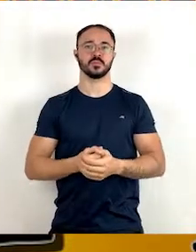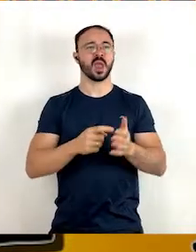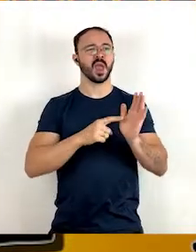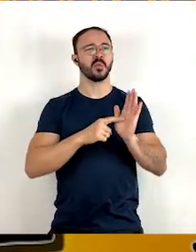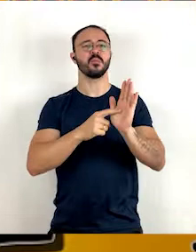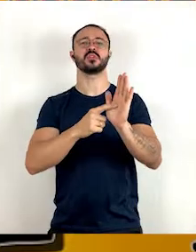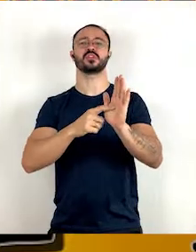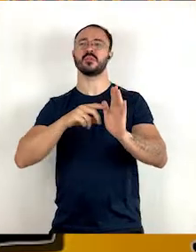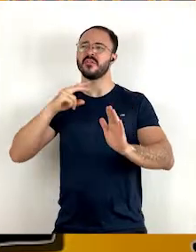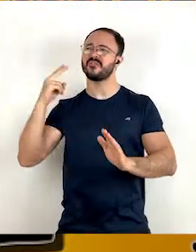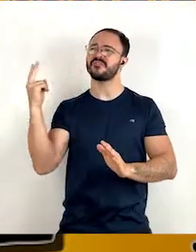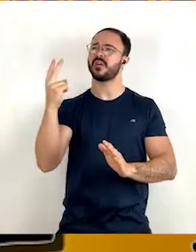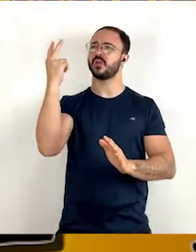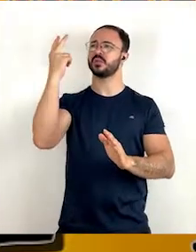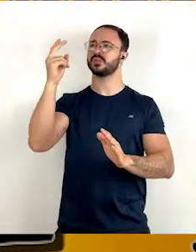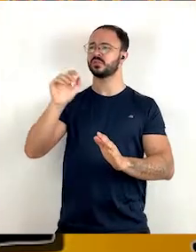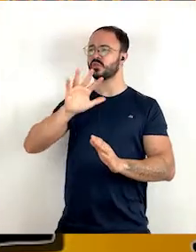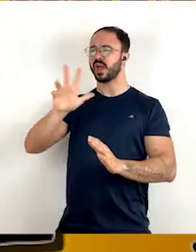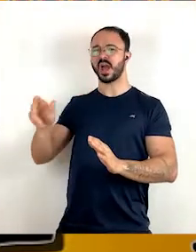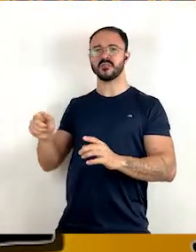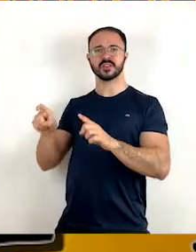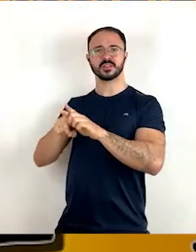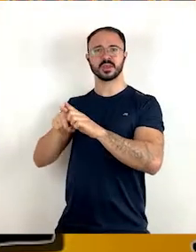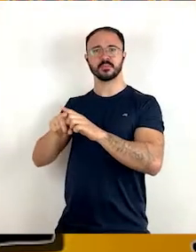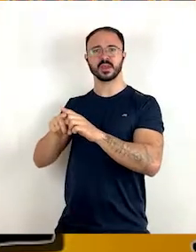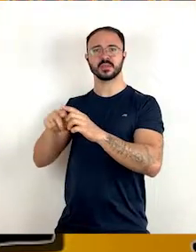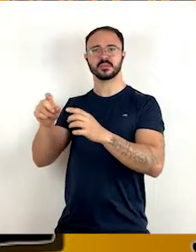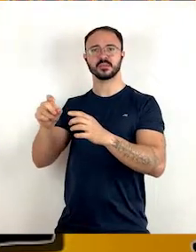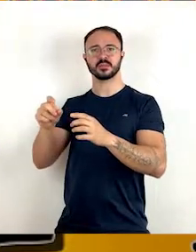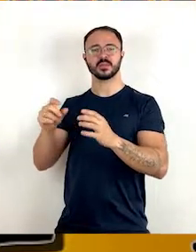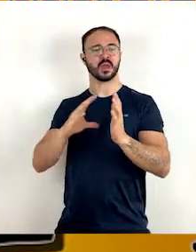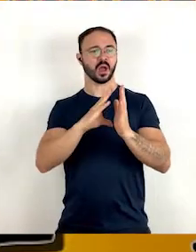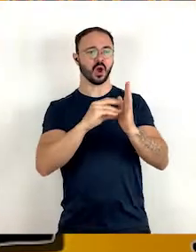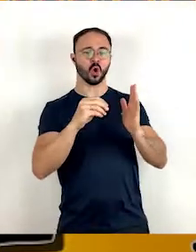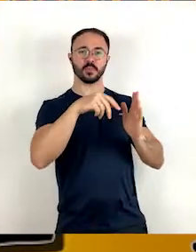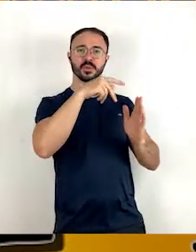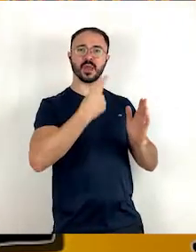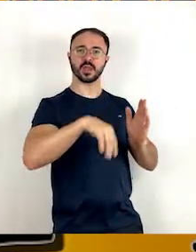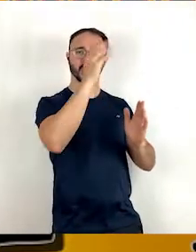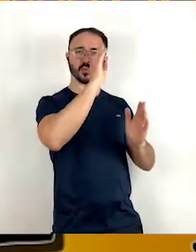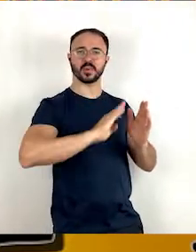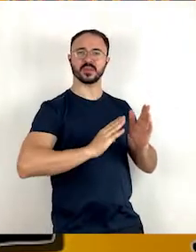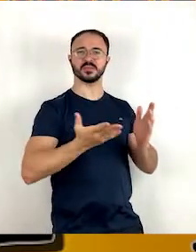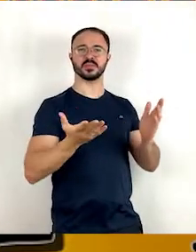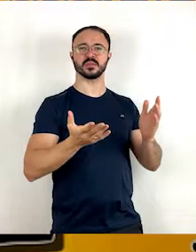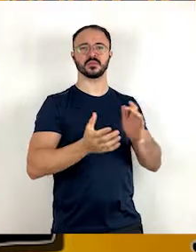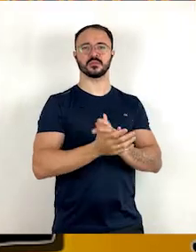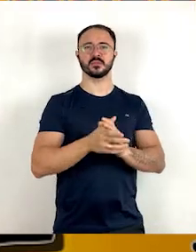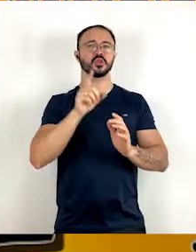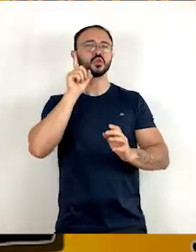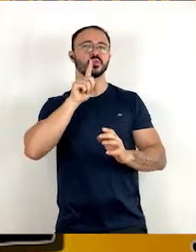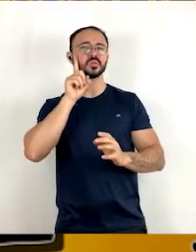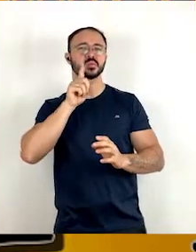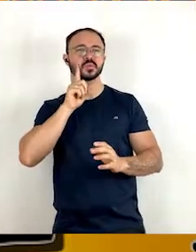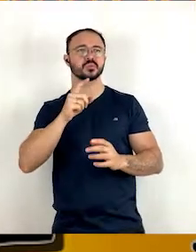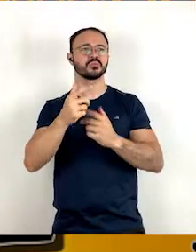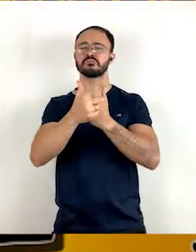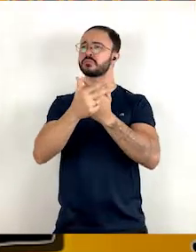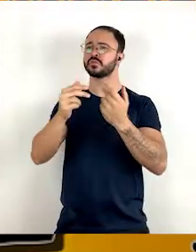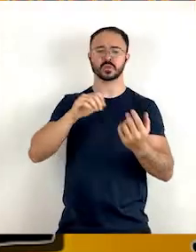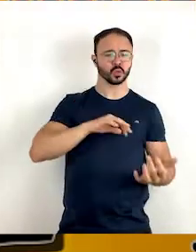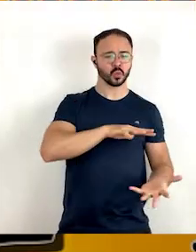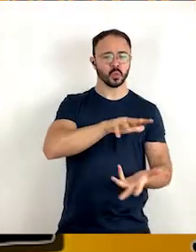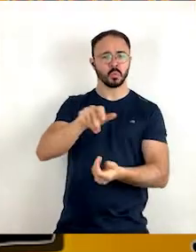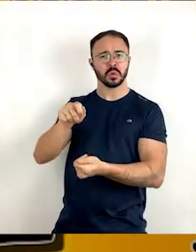que vai além de África, que chega até nós, chega até Brasil, chega até Estados Unidos, chega até